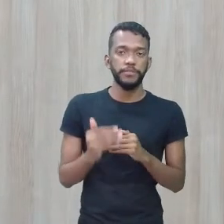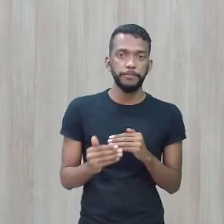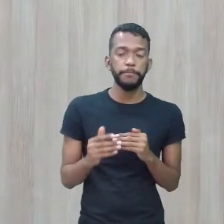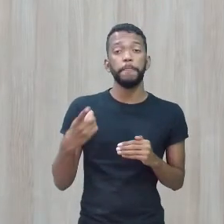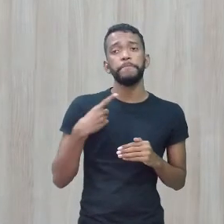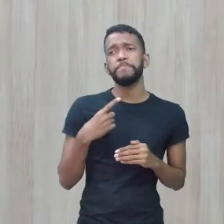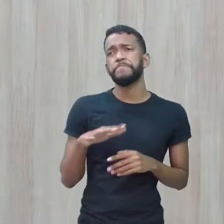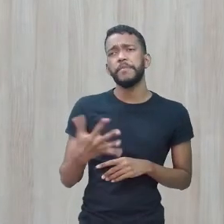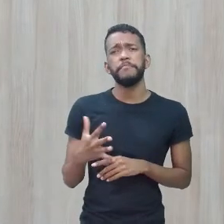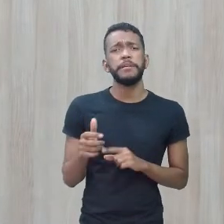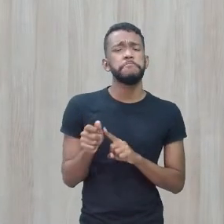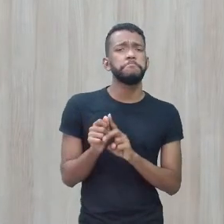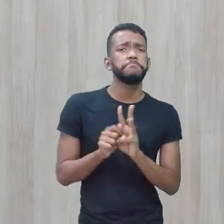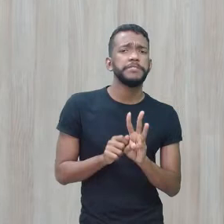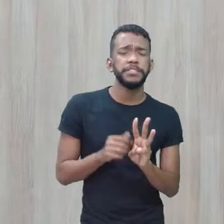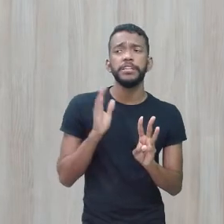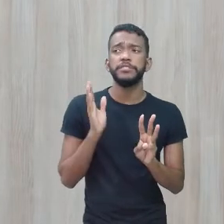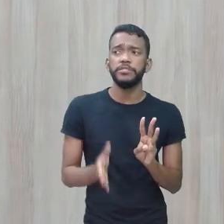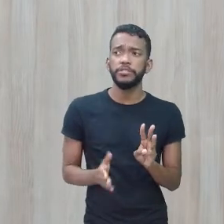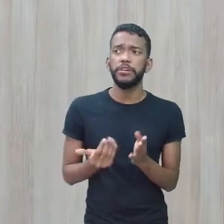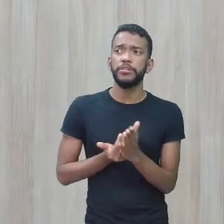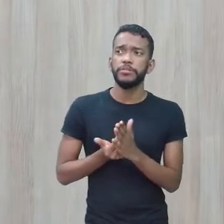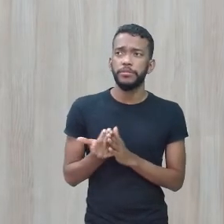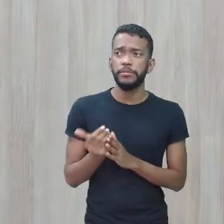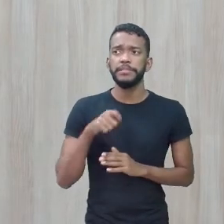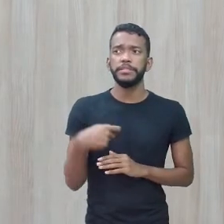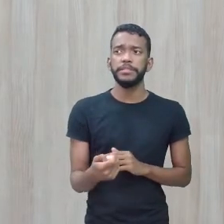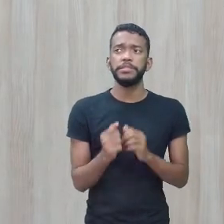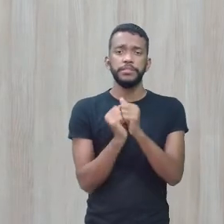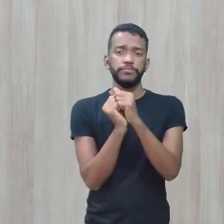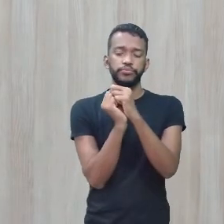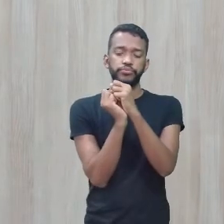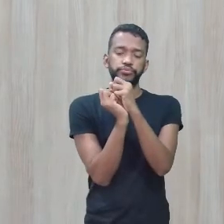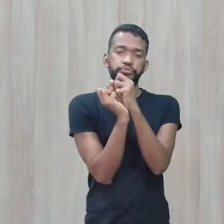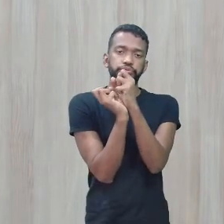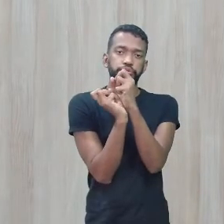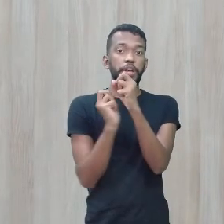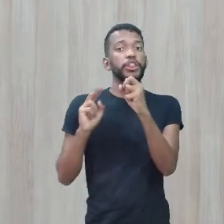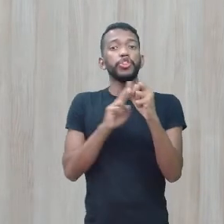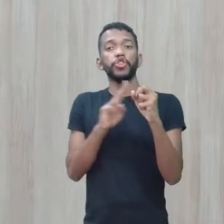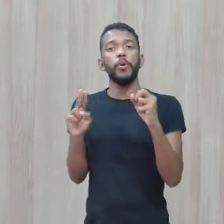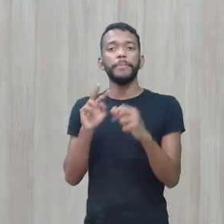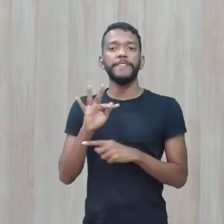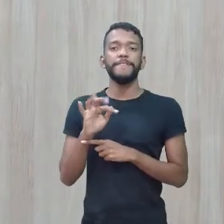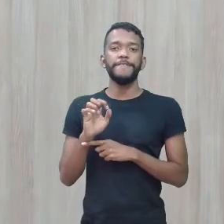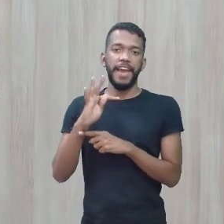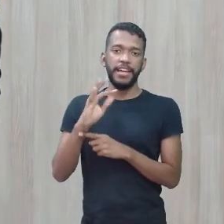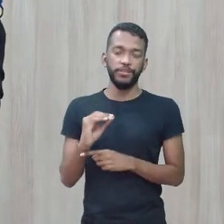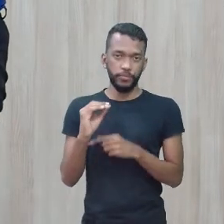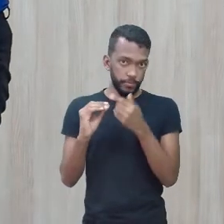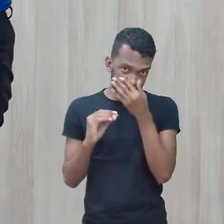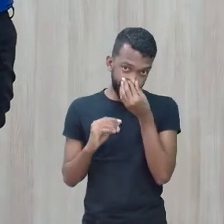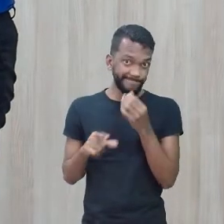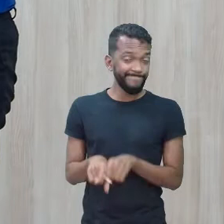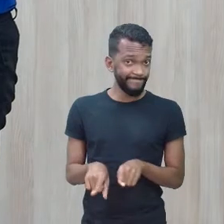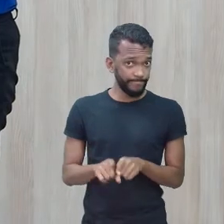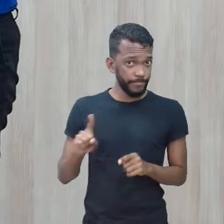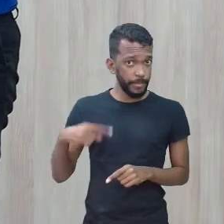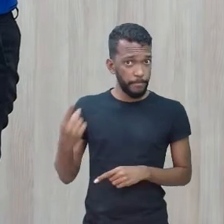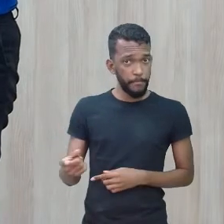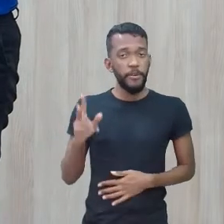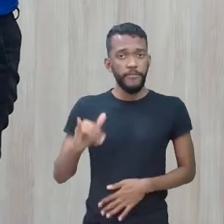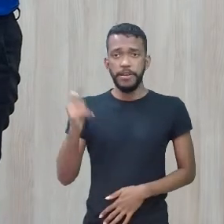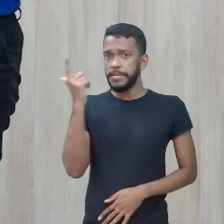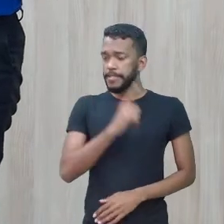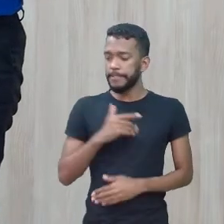de 3 meses, ele já começa a ser considerado feto. E depois, em seguida, ele vai